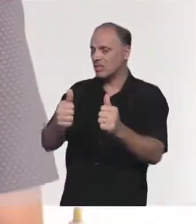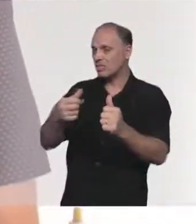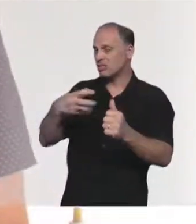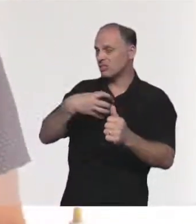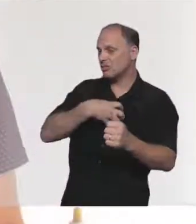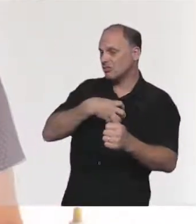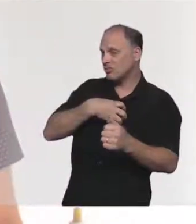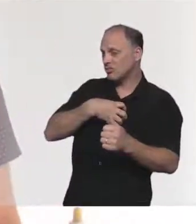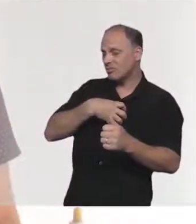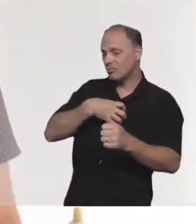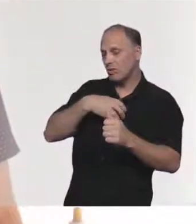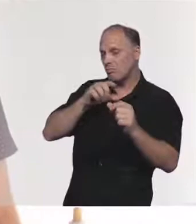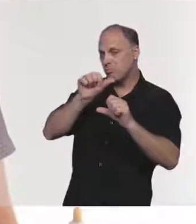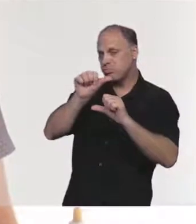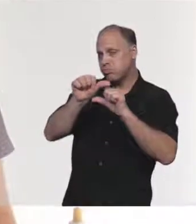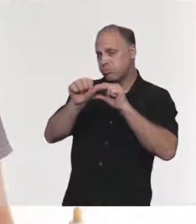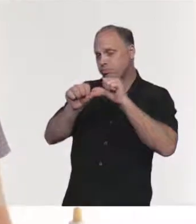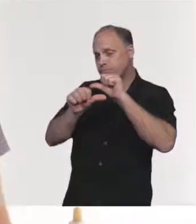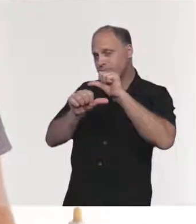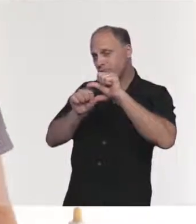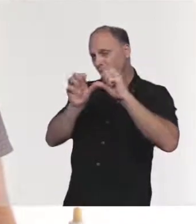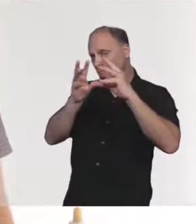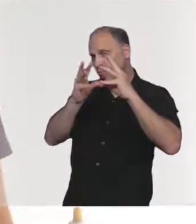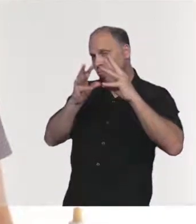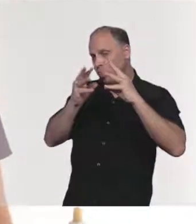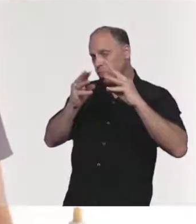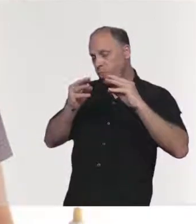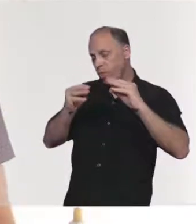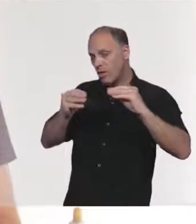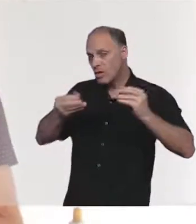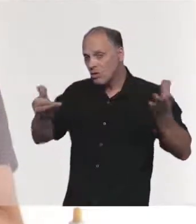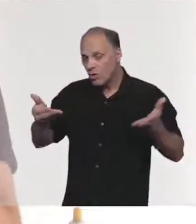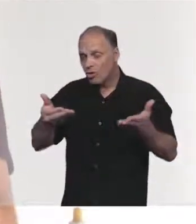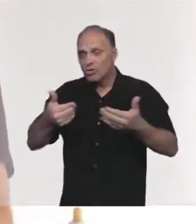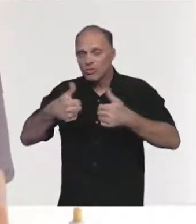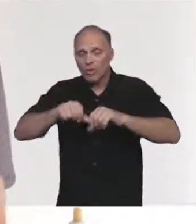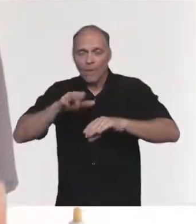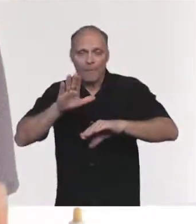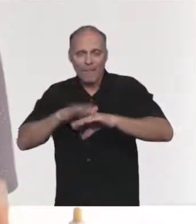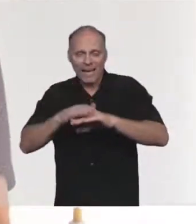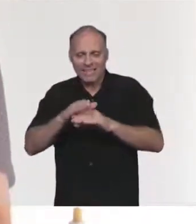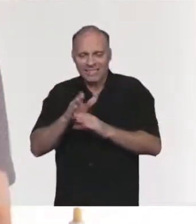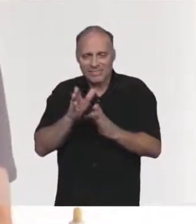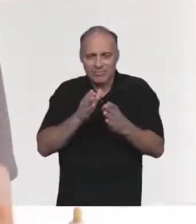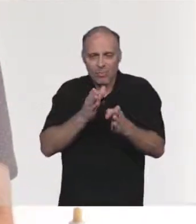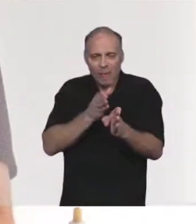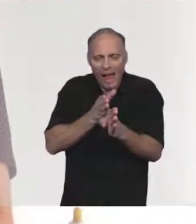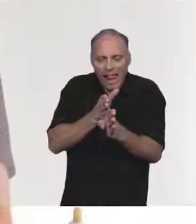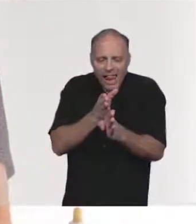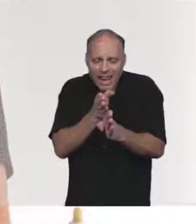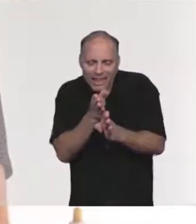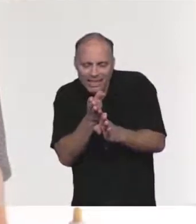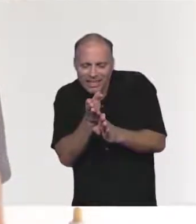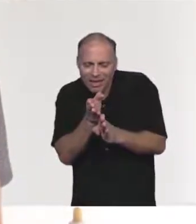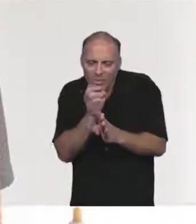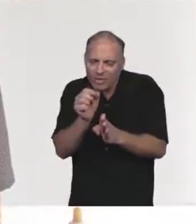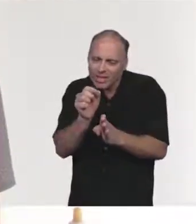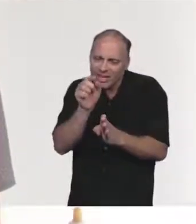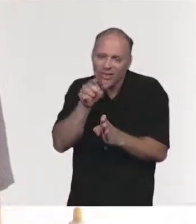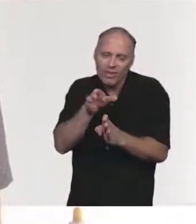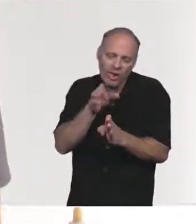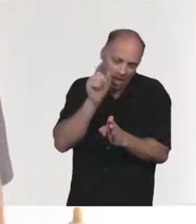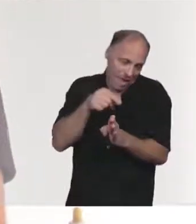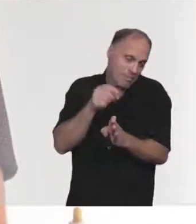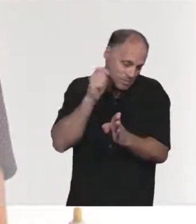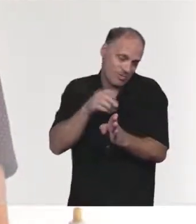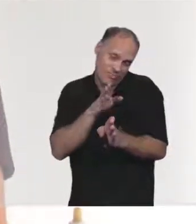se desfazendo, né? Hoje em dia eu fico muito na borda entre o que dá para